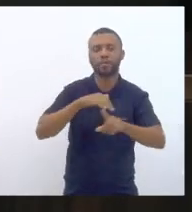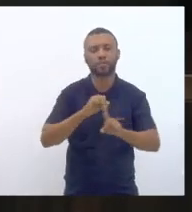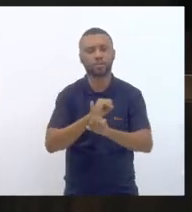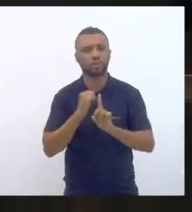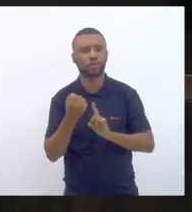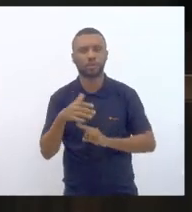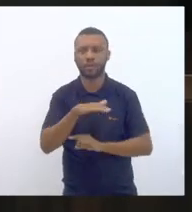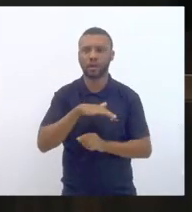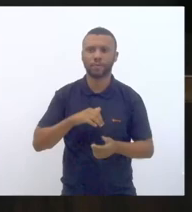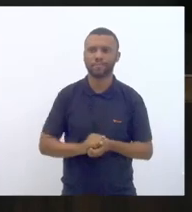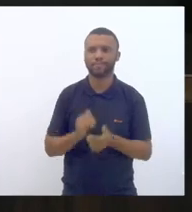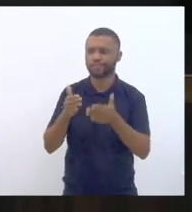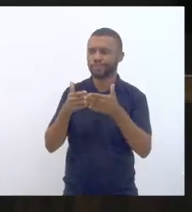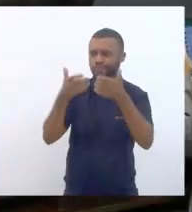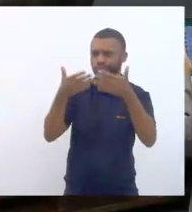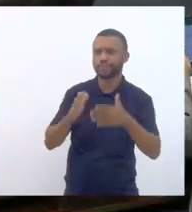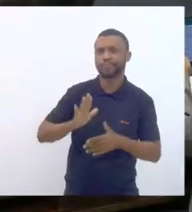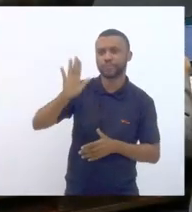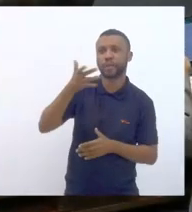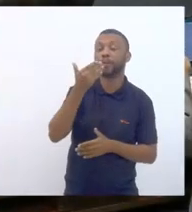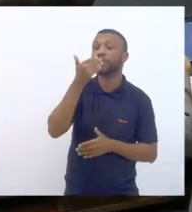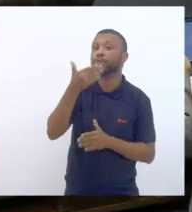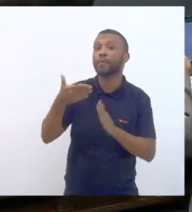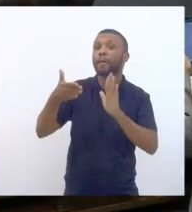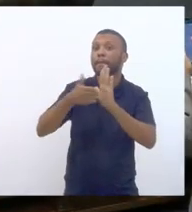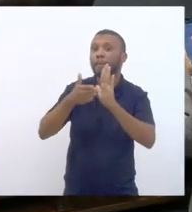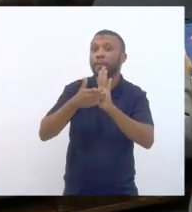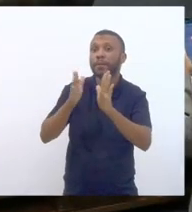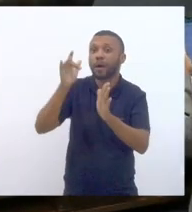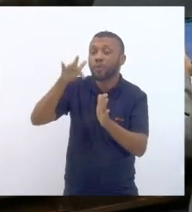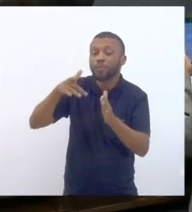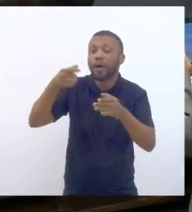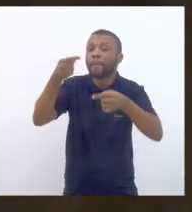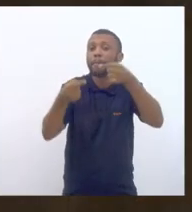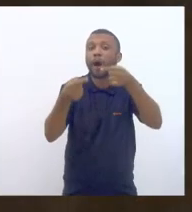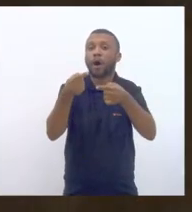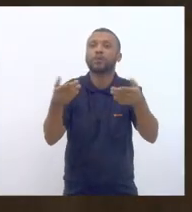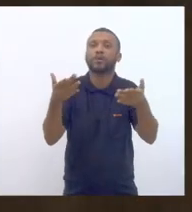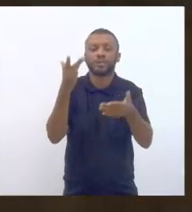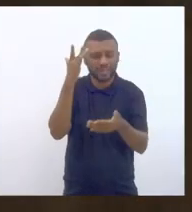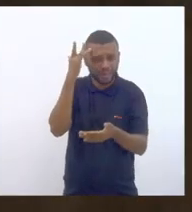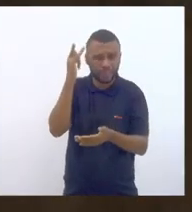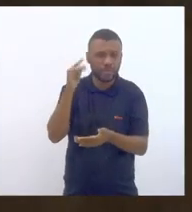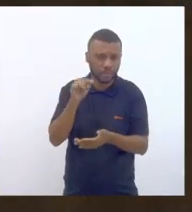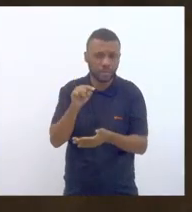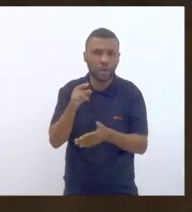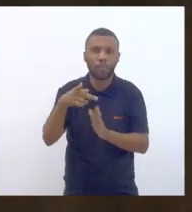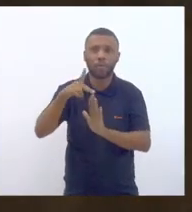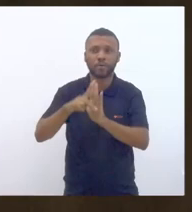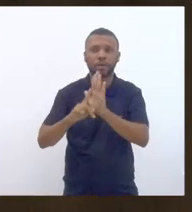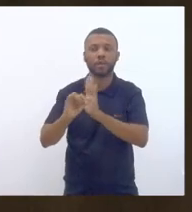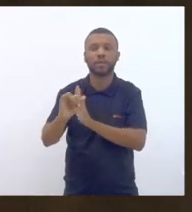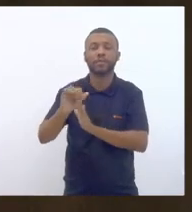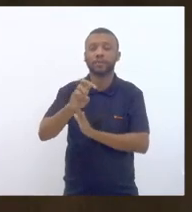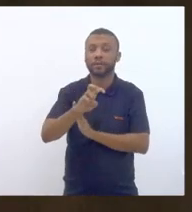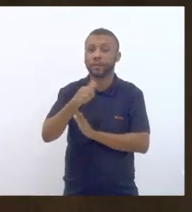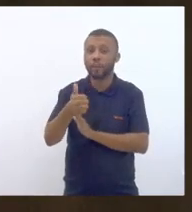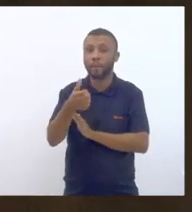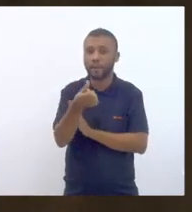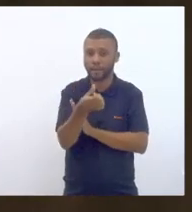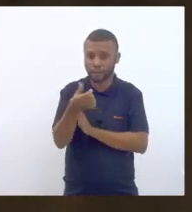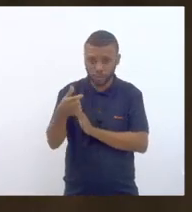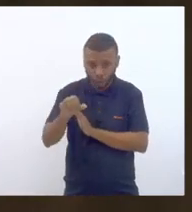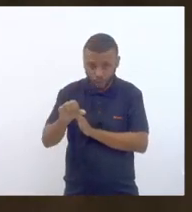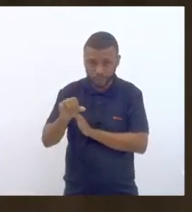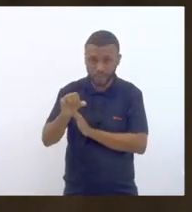Questão de ordem, presidente. Pedi a Vossa Excelência para incluir na última pauta, na pauta de amanhã, projeto 5169 de